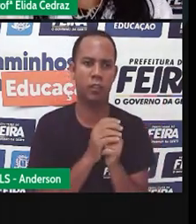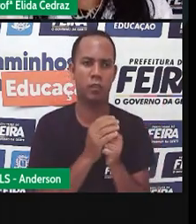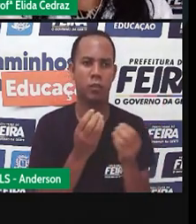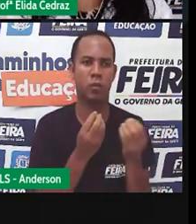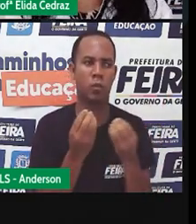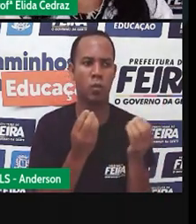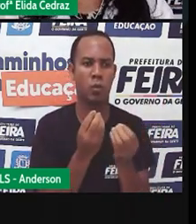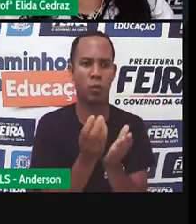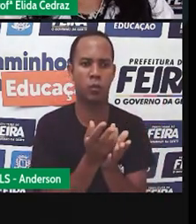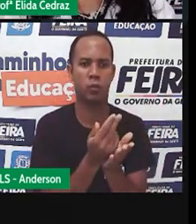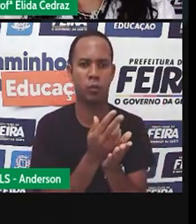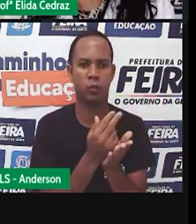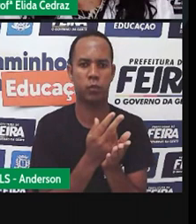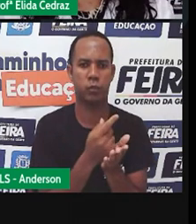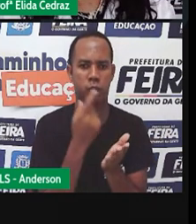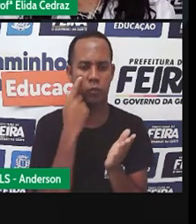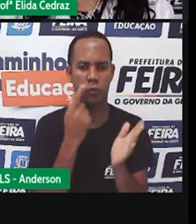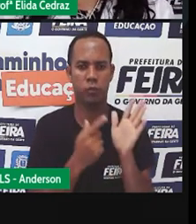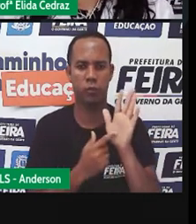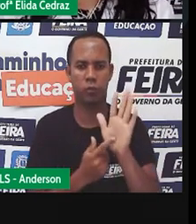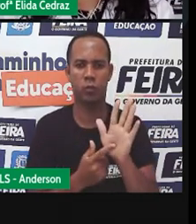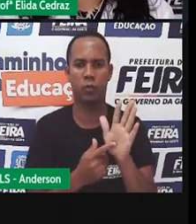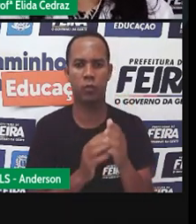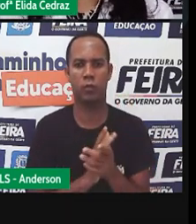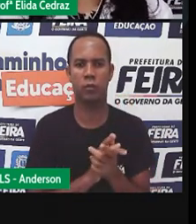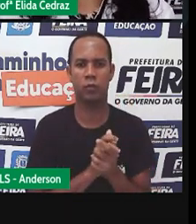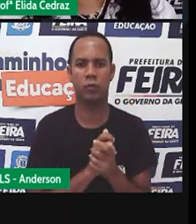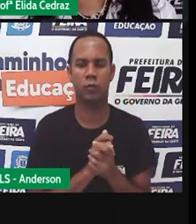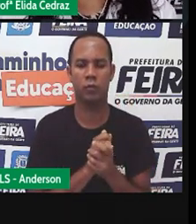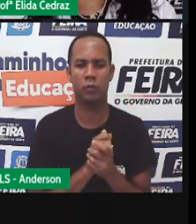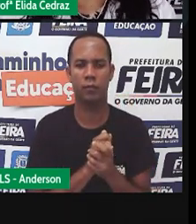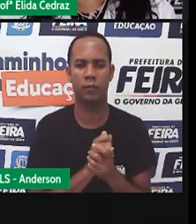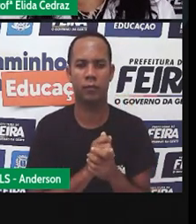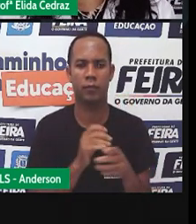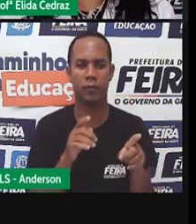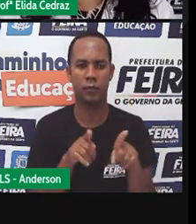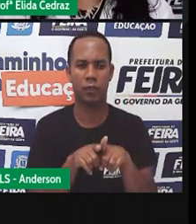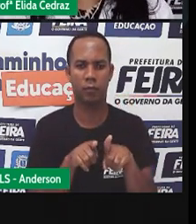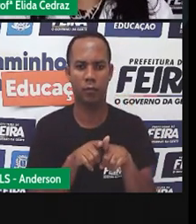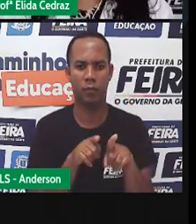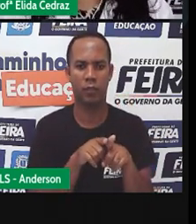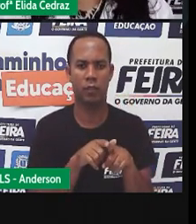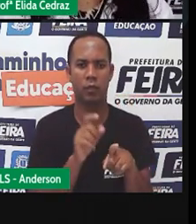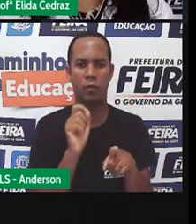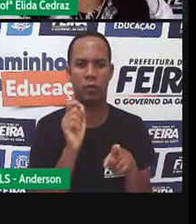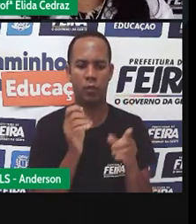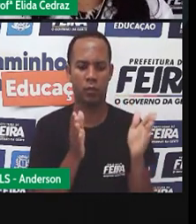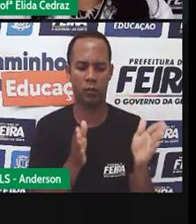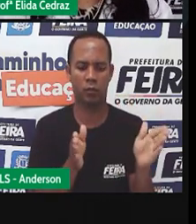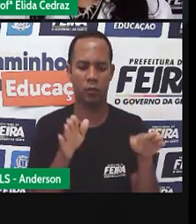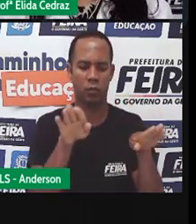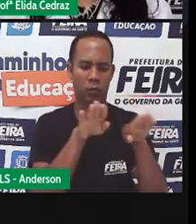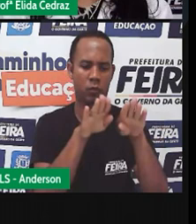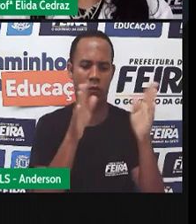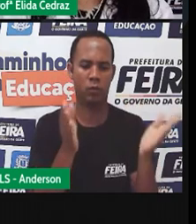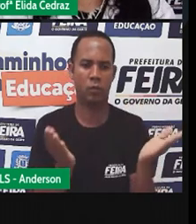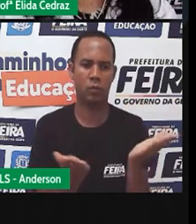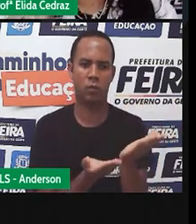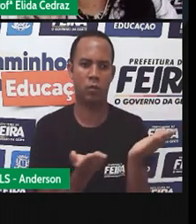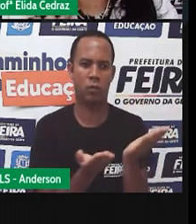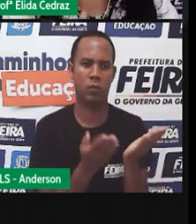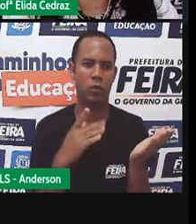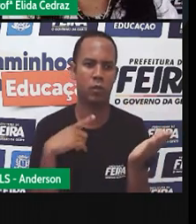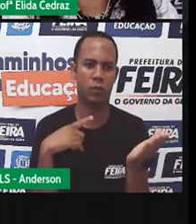que representa é essa. Tanto o cubo quanto o quadrado